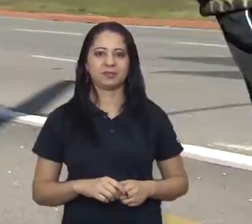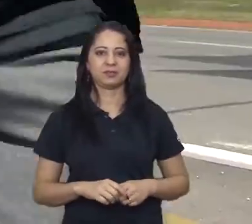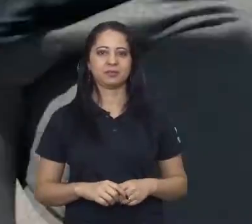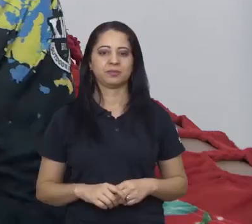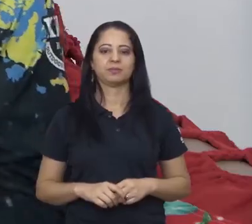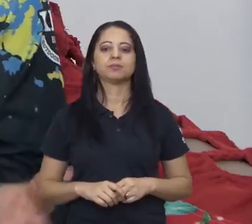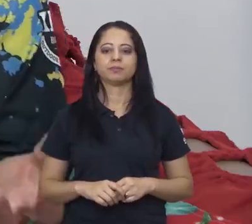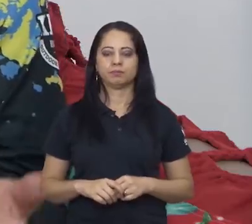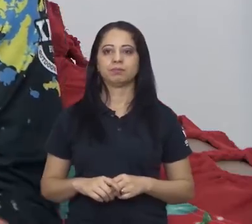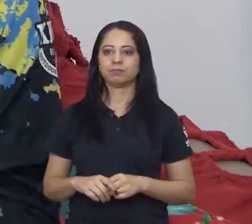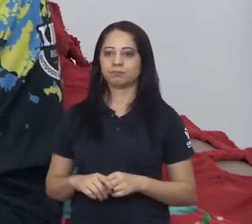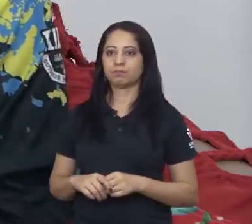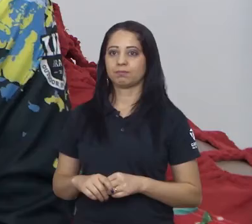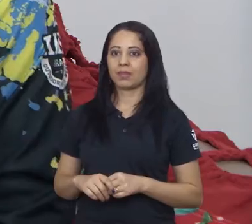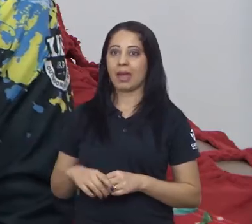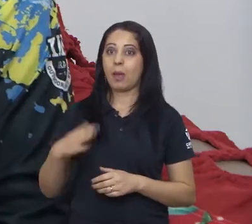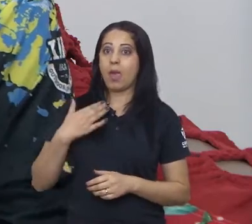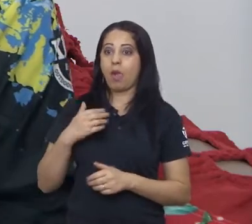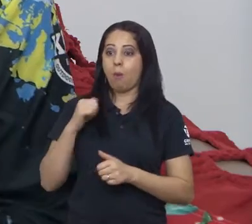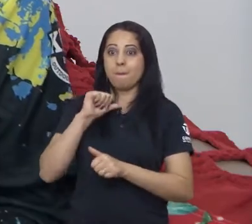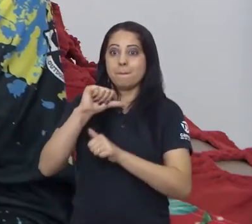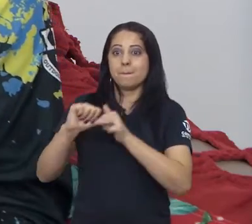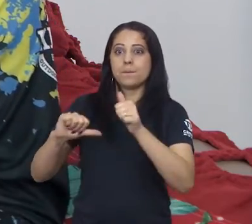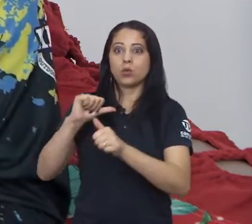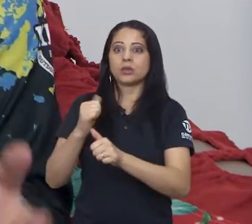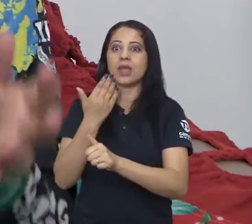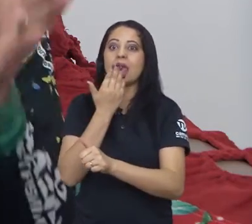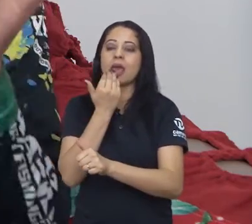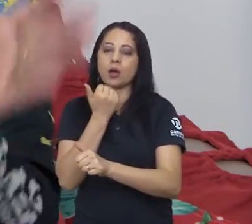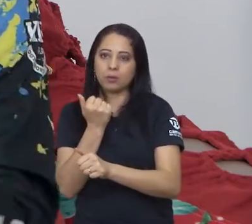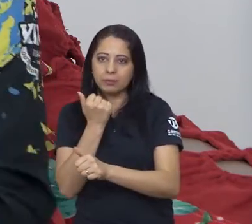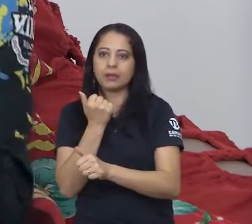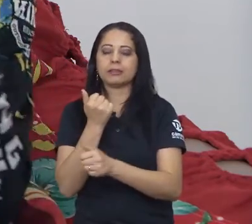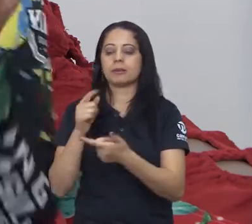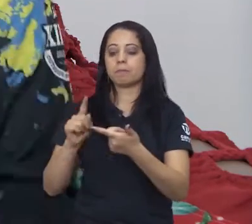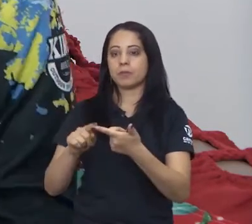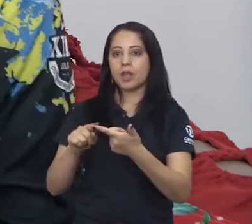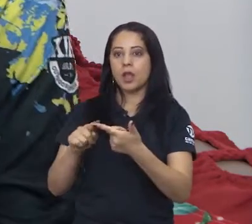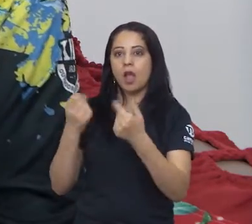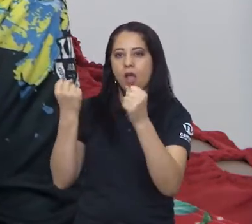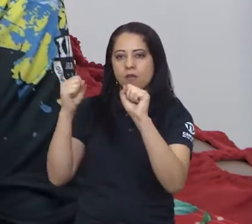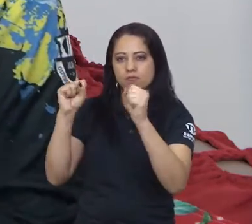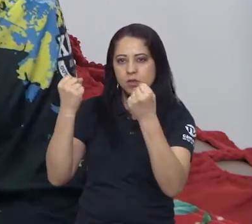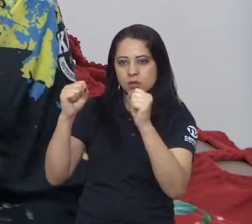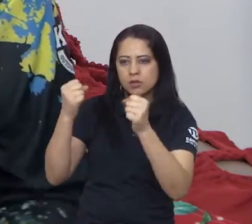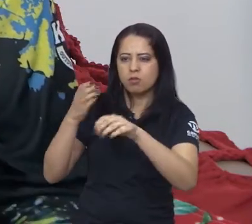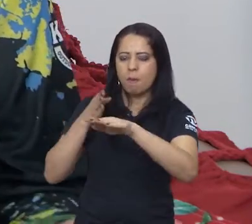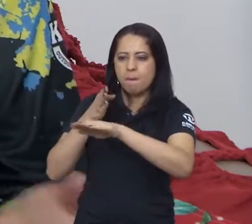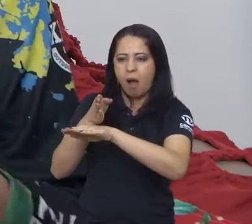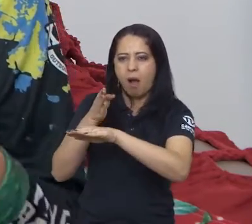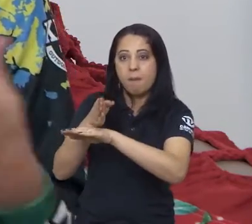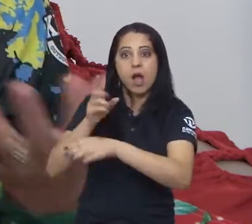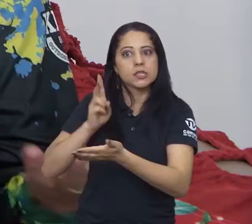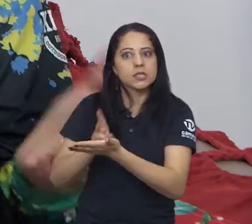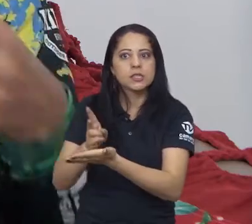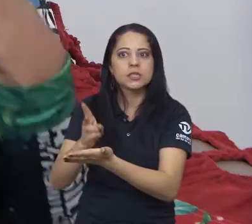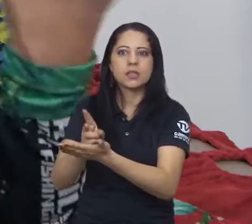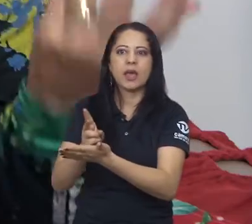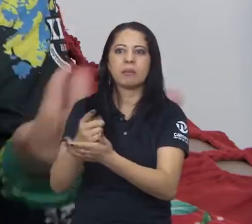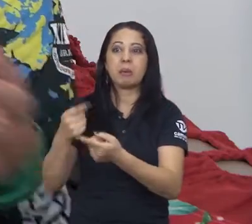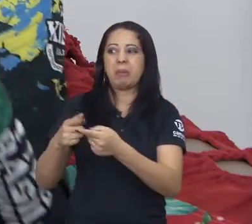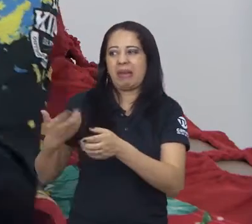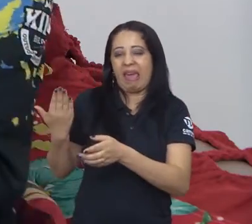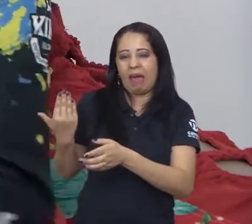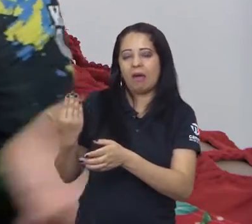saudável reeducação alimentar exercícios físicos mais contínuos né porque a gente Ah vou fazer exercício faz